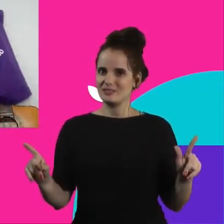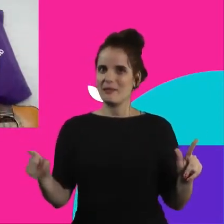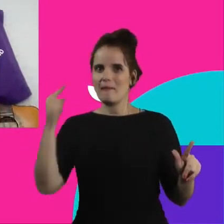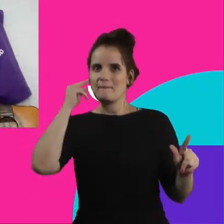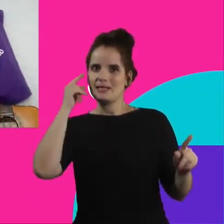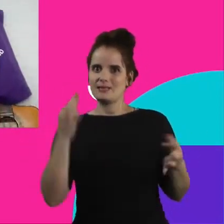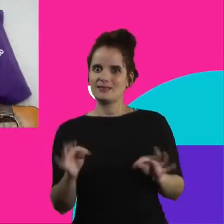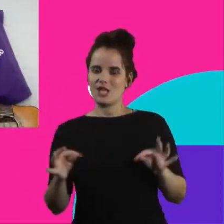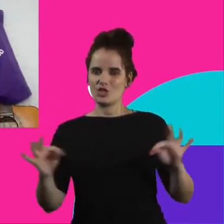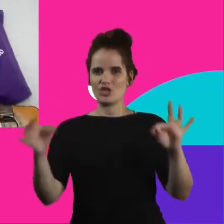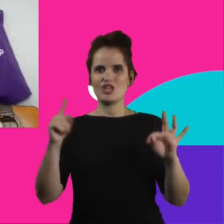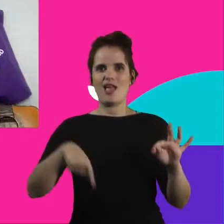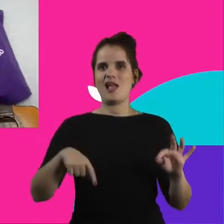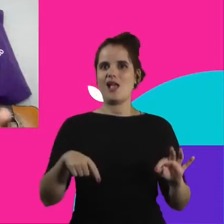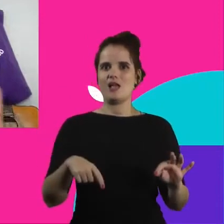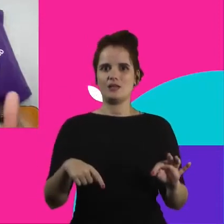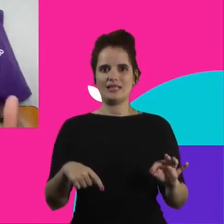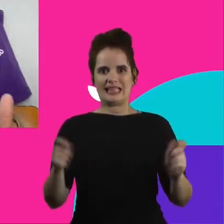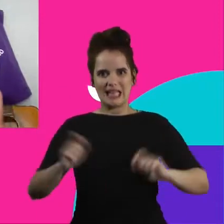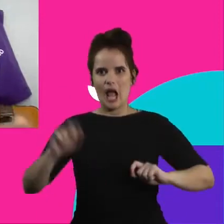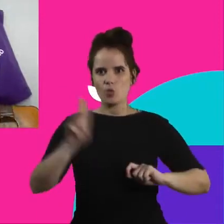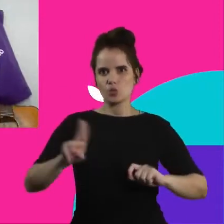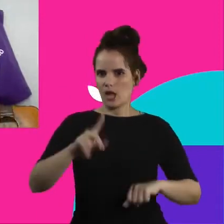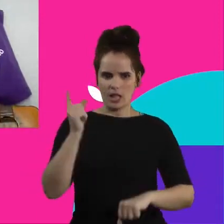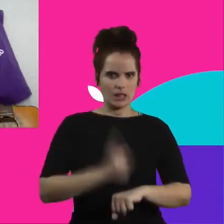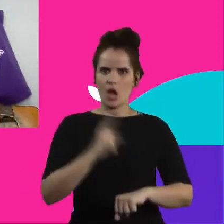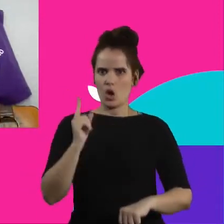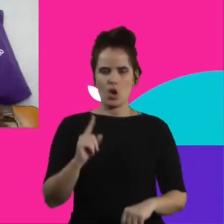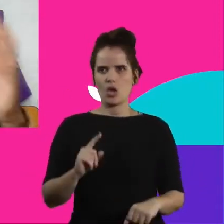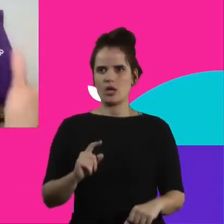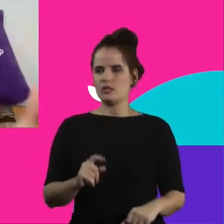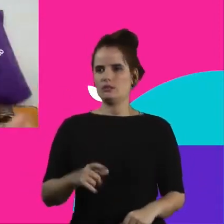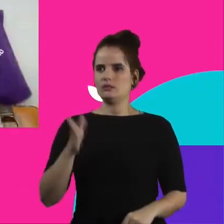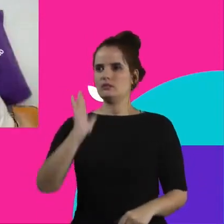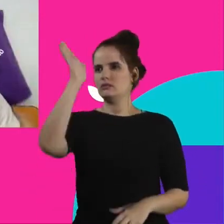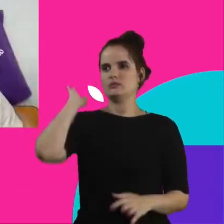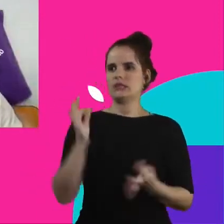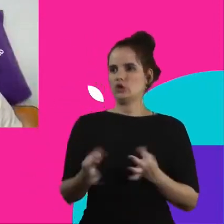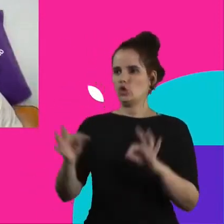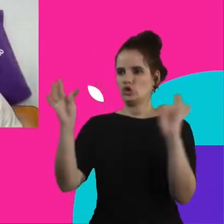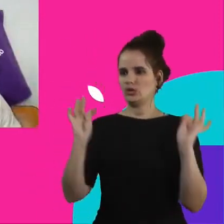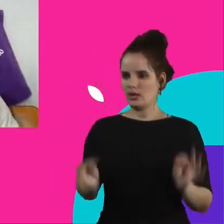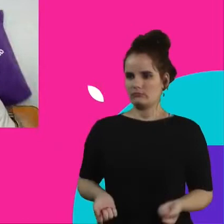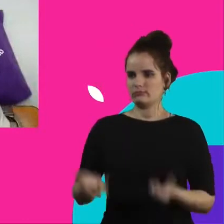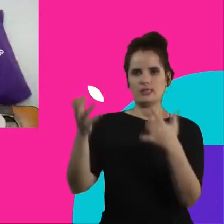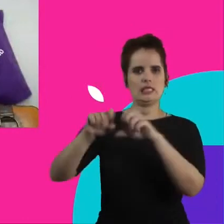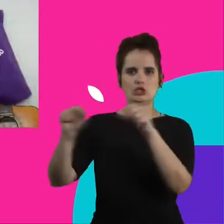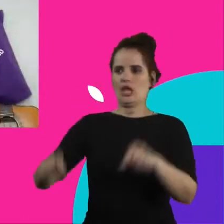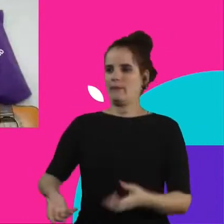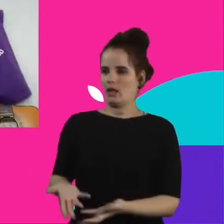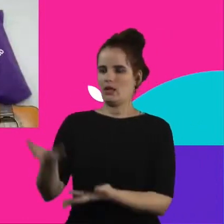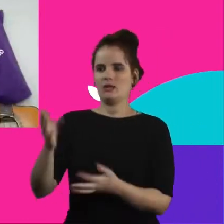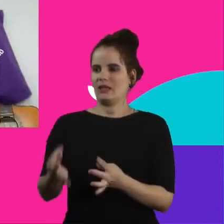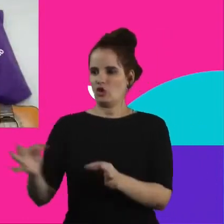elemento de uso imediato, né? Um elemento que simplesmente alimenta um sistema